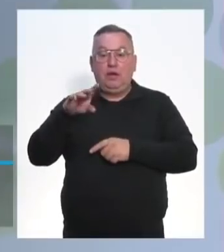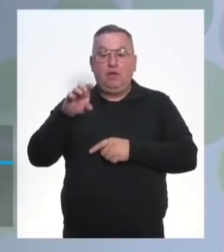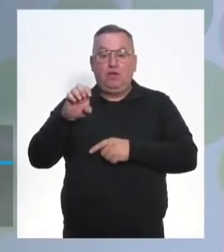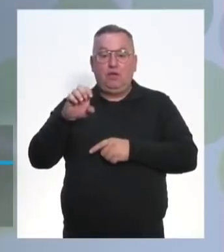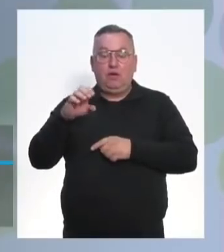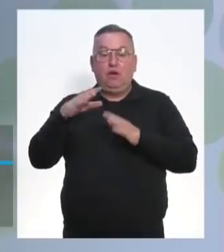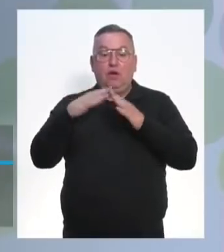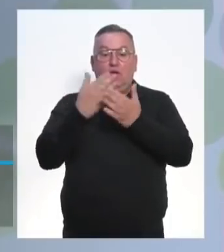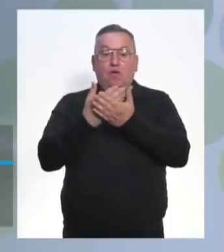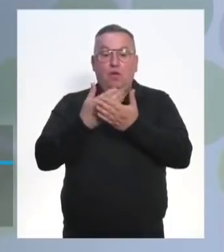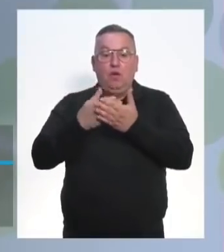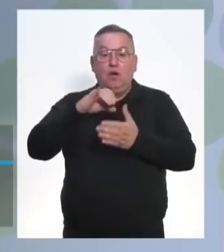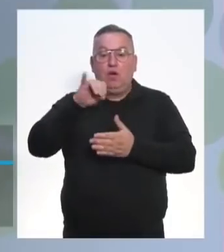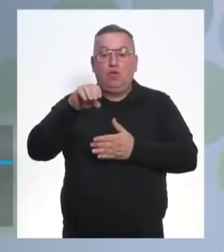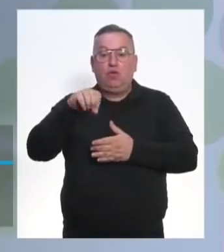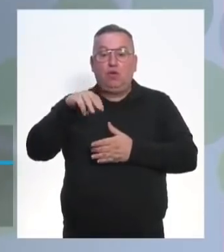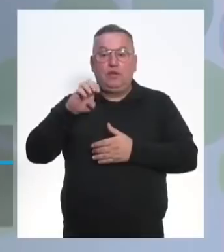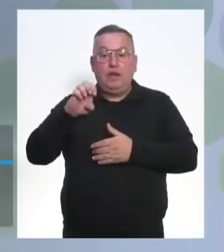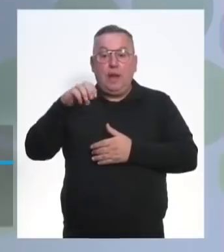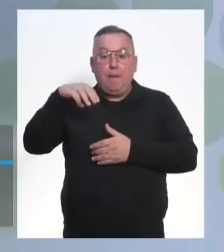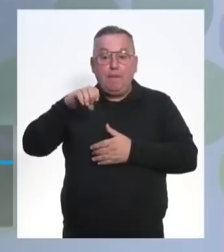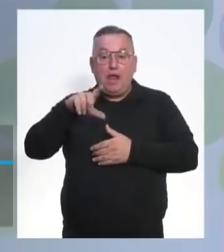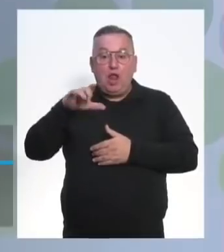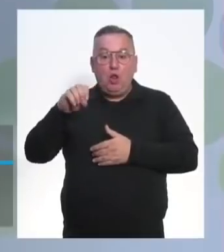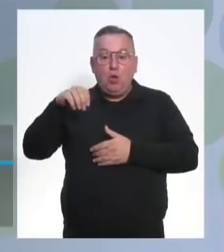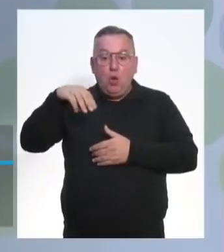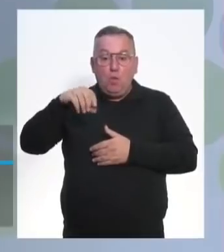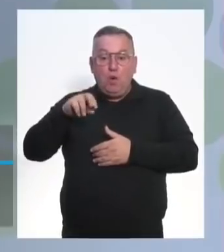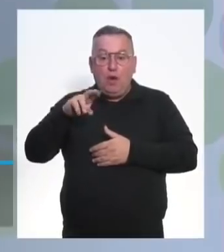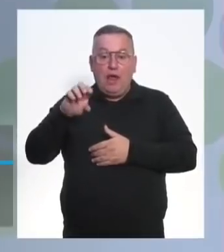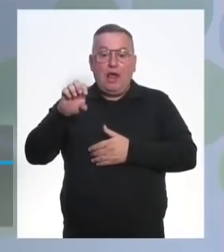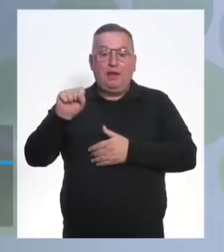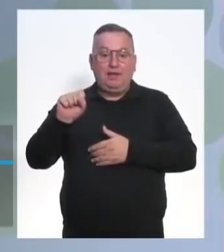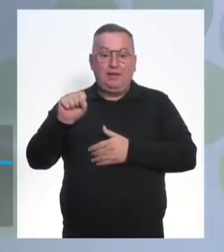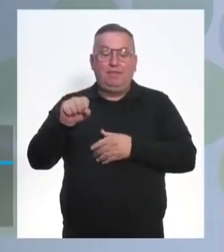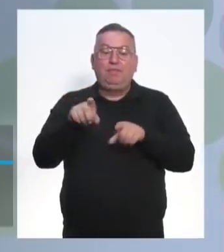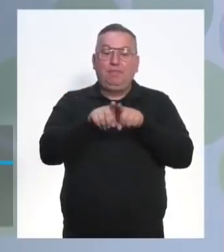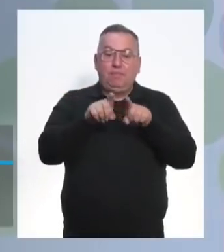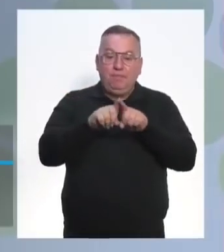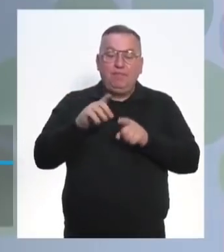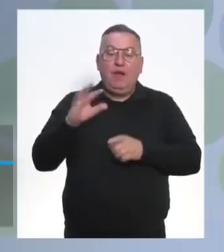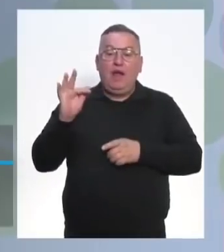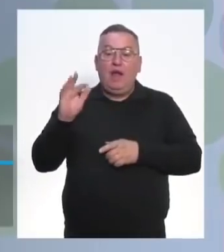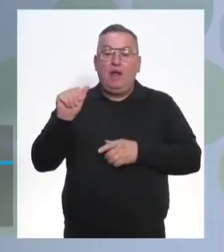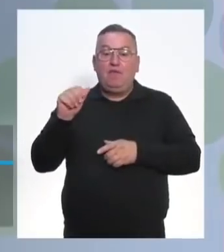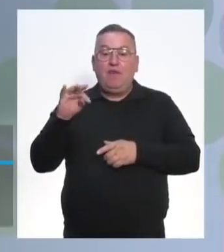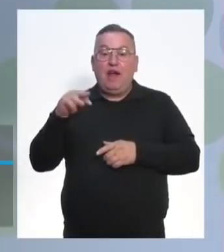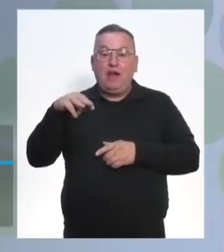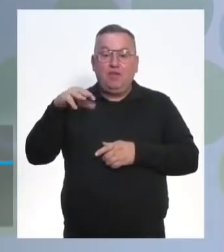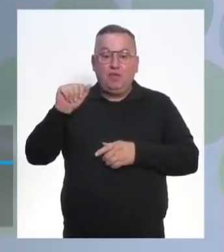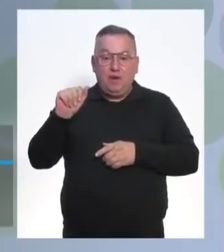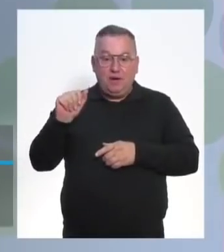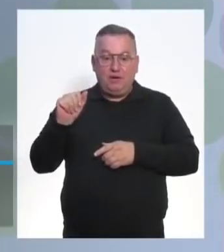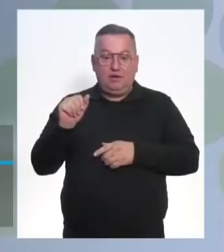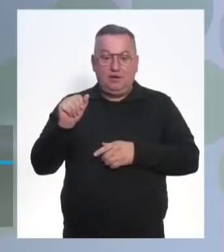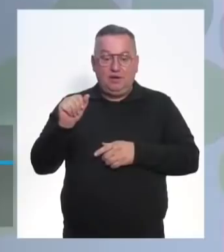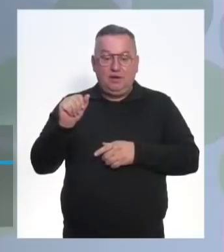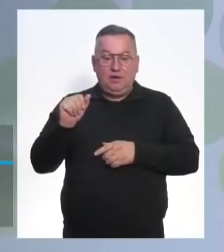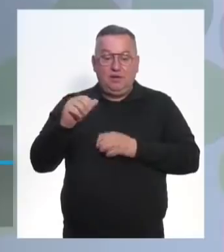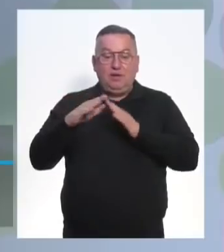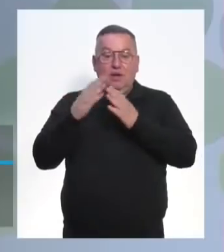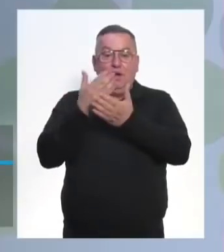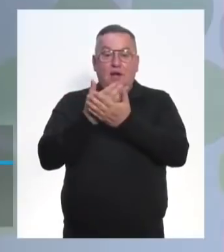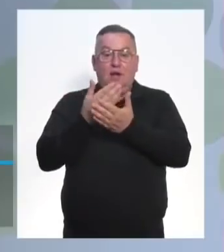Melo Moraes. Aí eu não sei qual que é a diretoria, tá? Temos também a Fátima, de a Escola